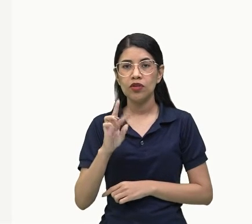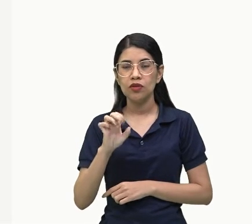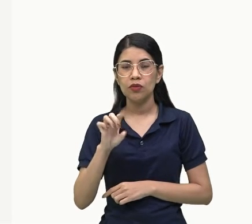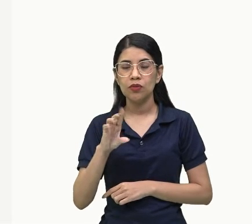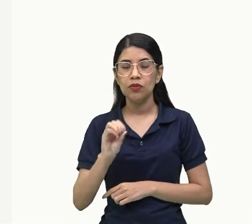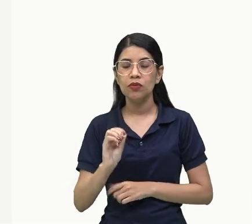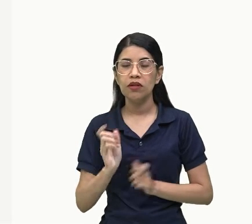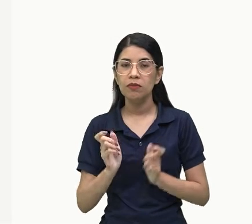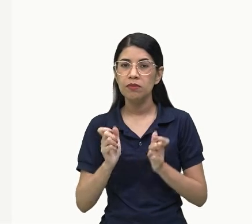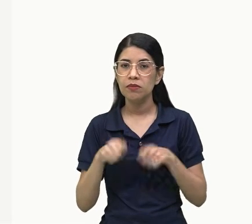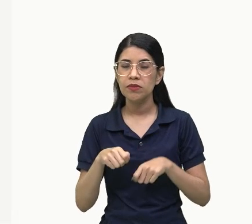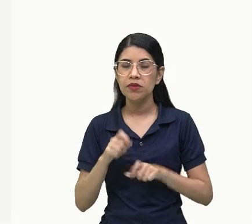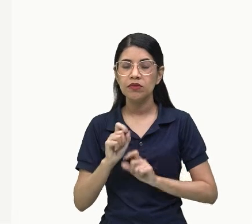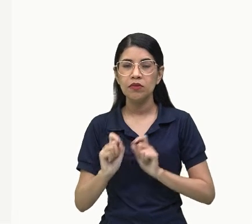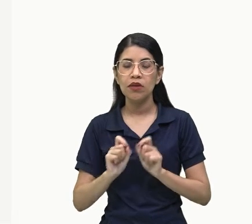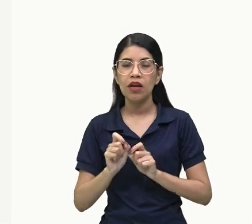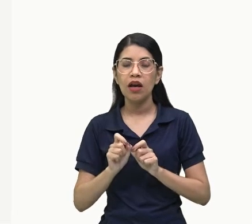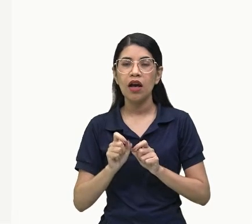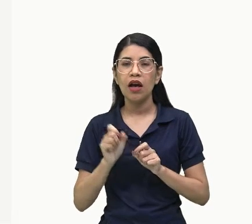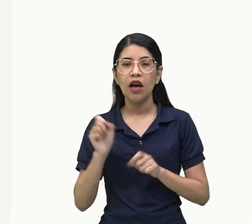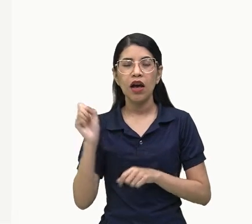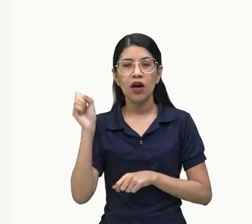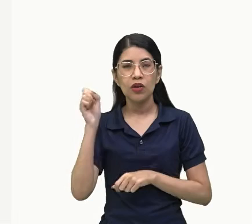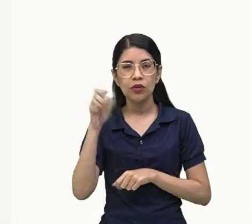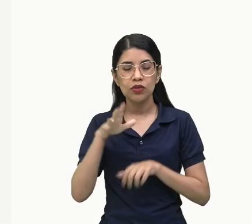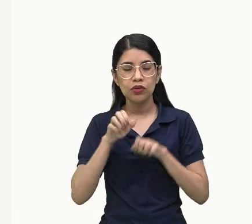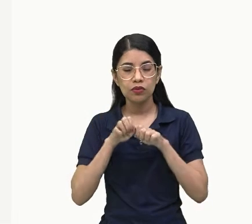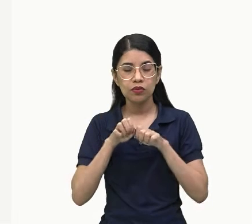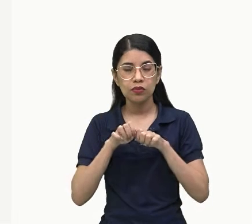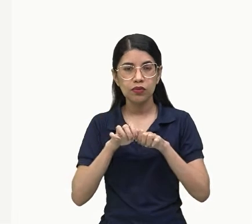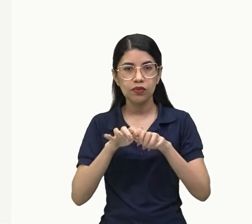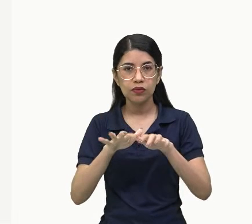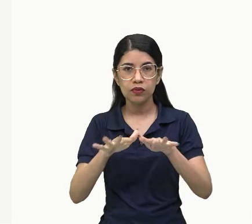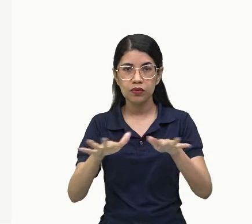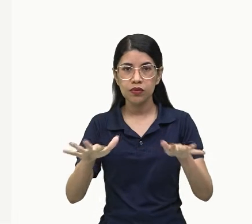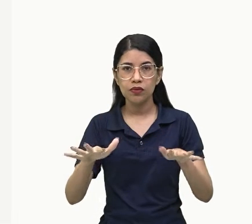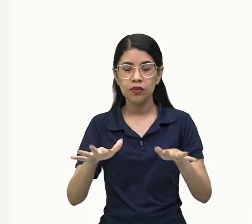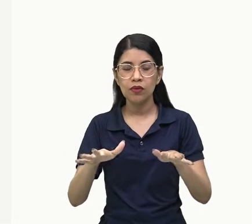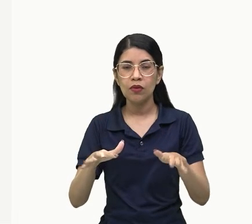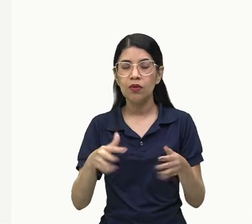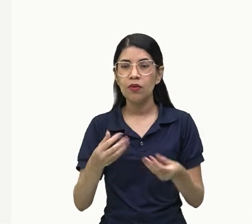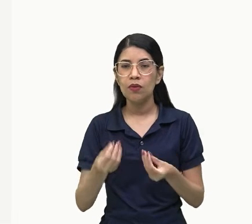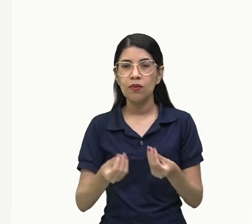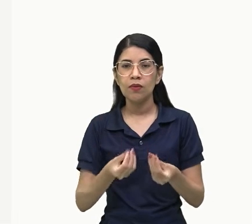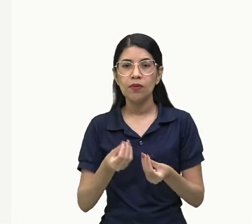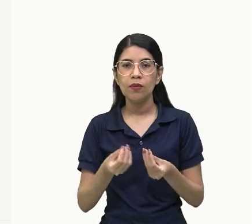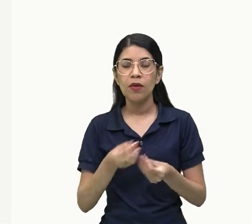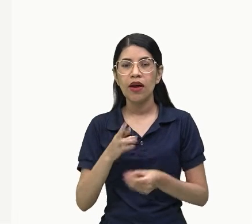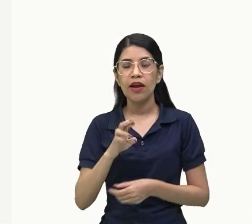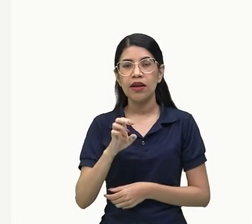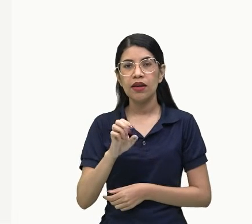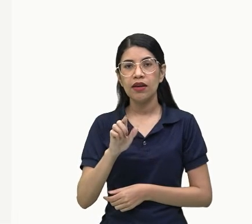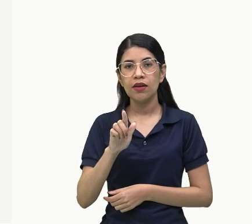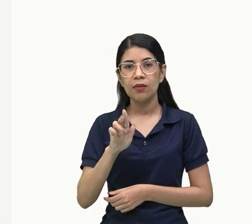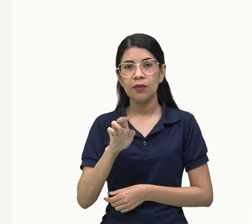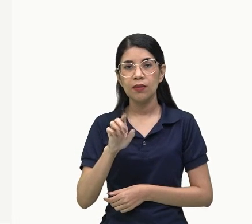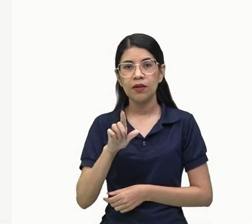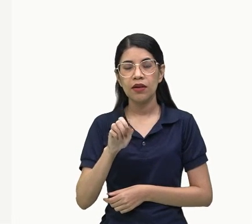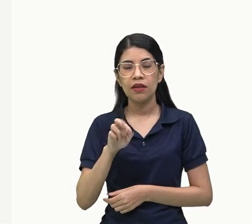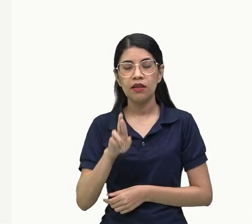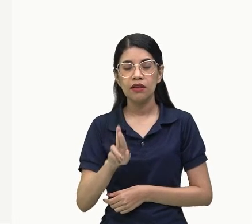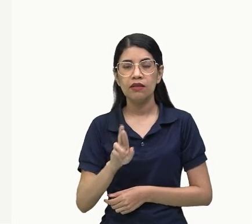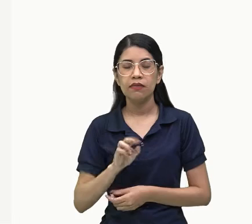que permite a propagação regular da luz. Olha só como é que a gente chama? Propagação regular. Ou